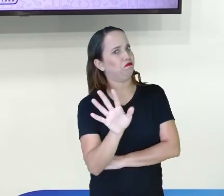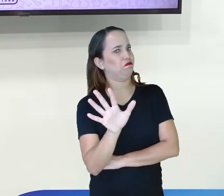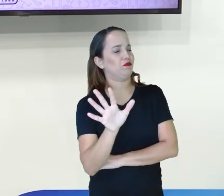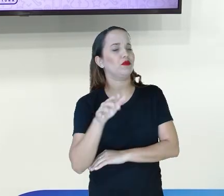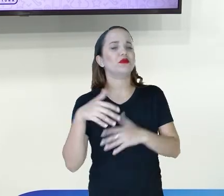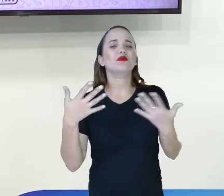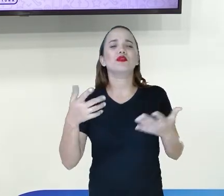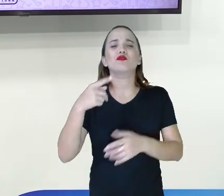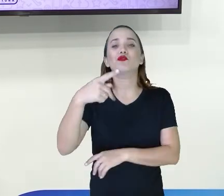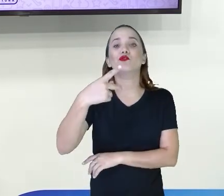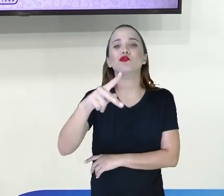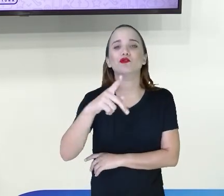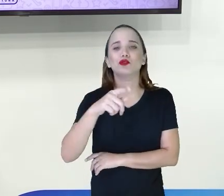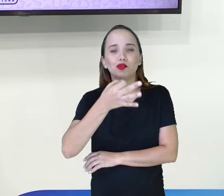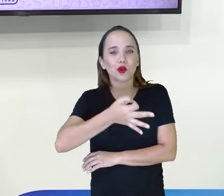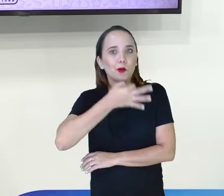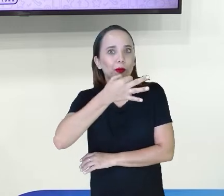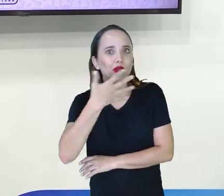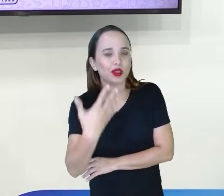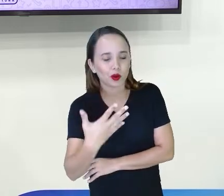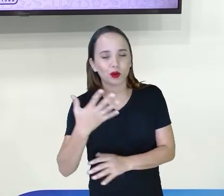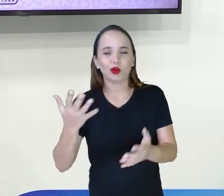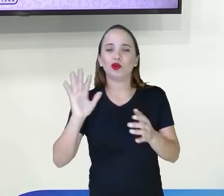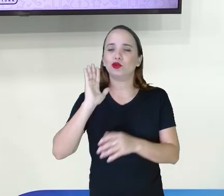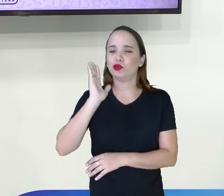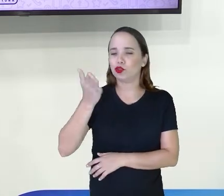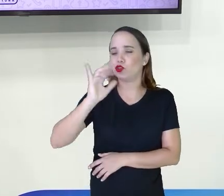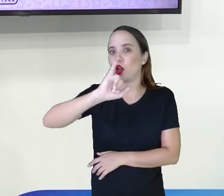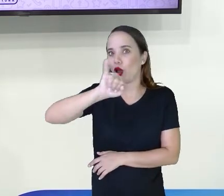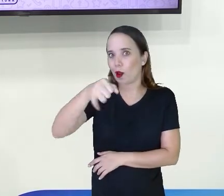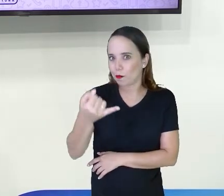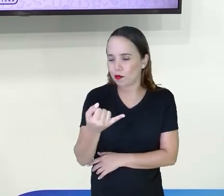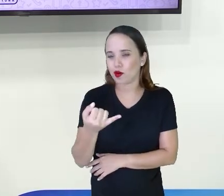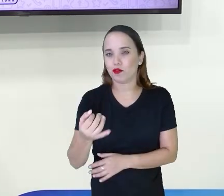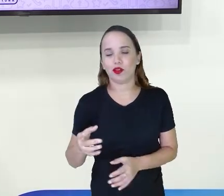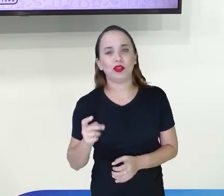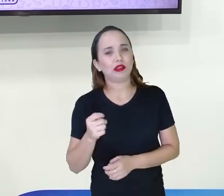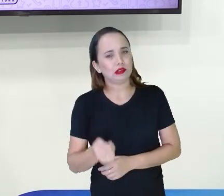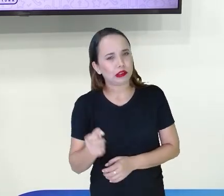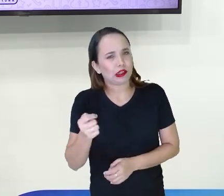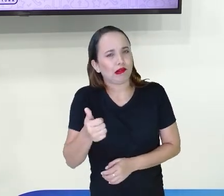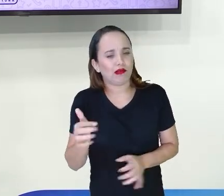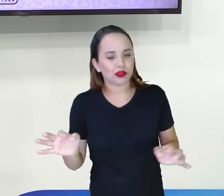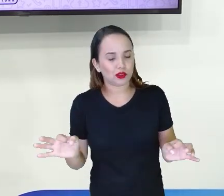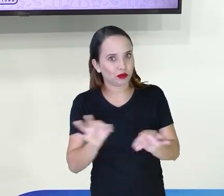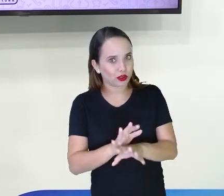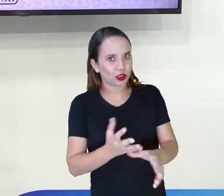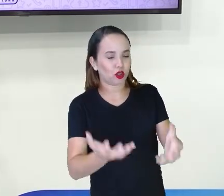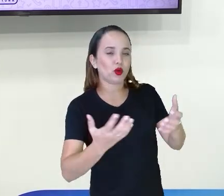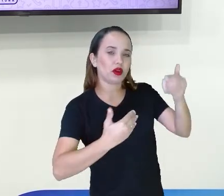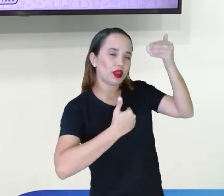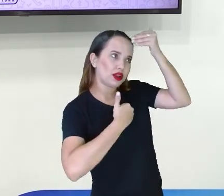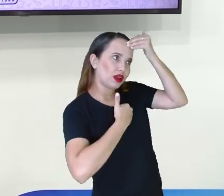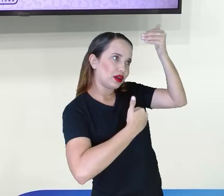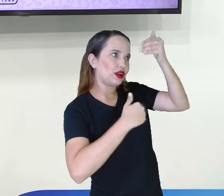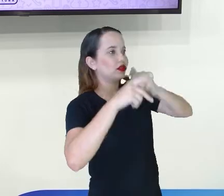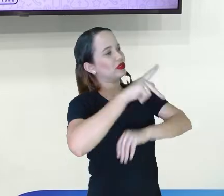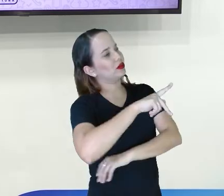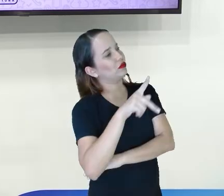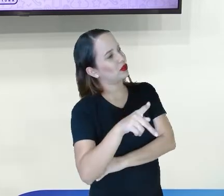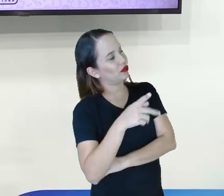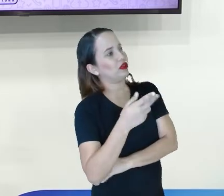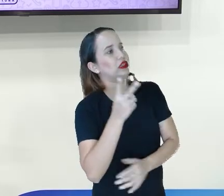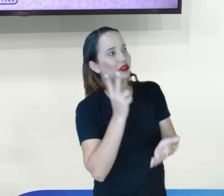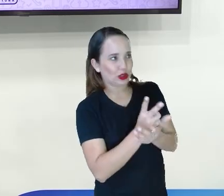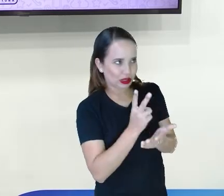acha? Eu já aproveito, né, que já estamos no final da nossa aula. Agradeço a professora Abigail Viana, como